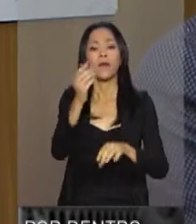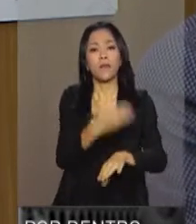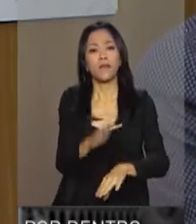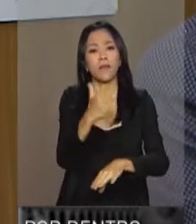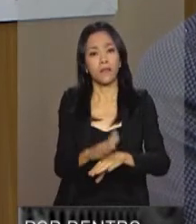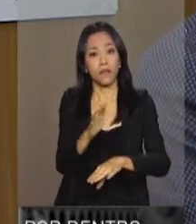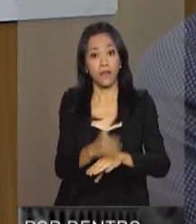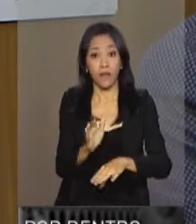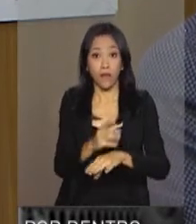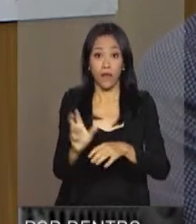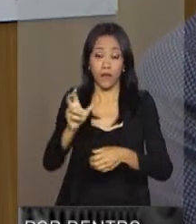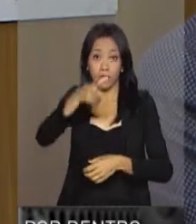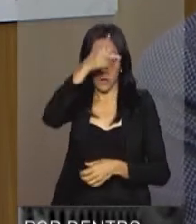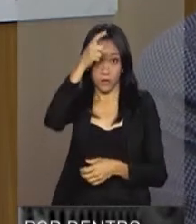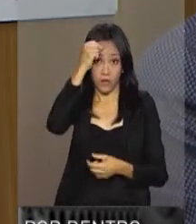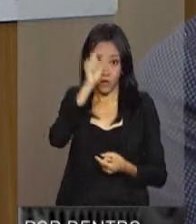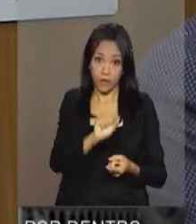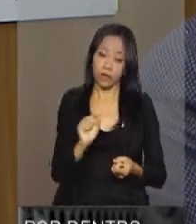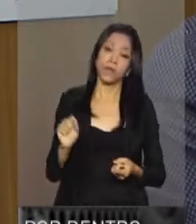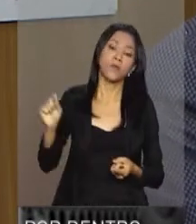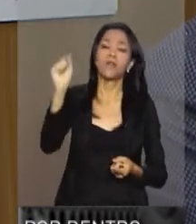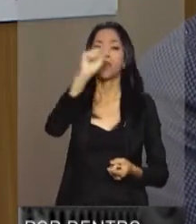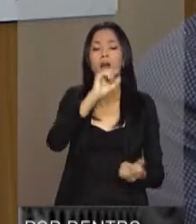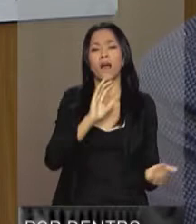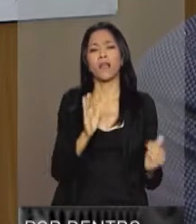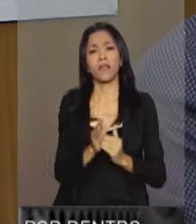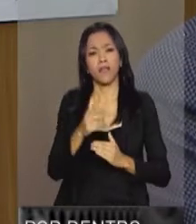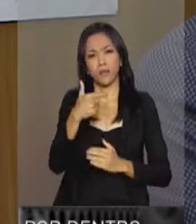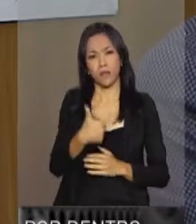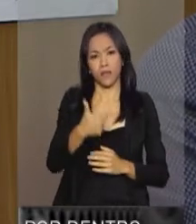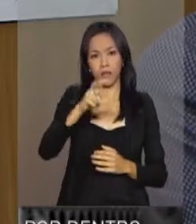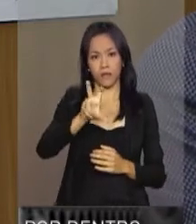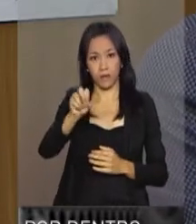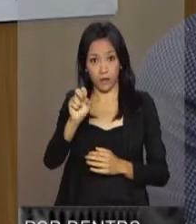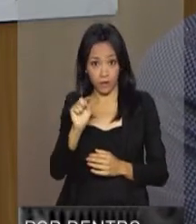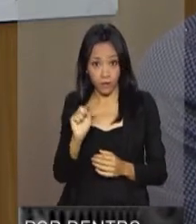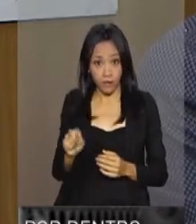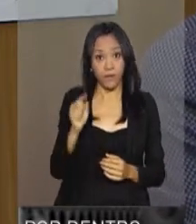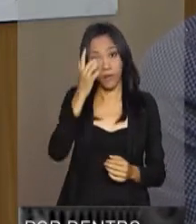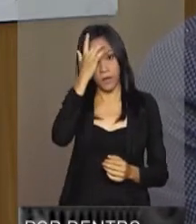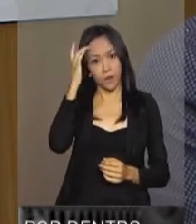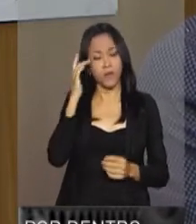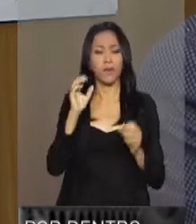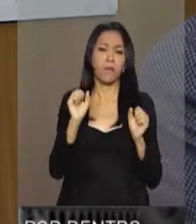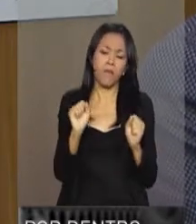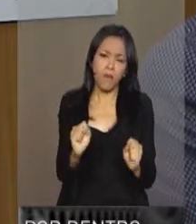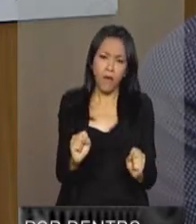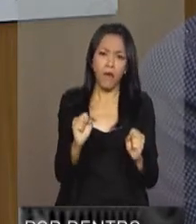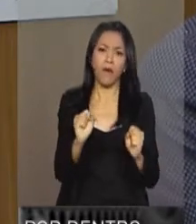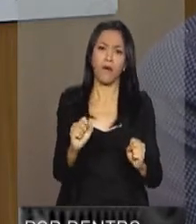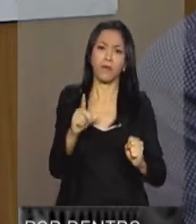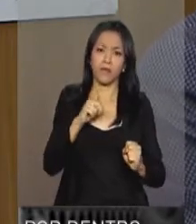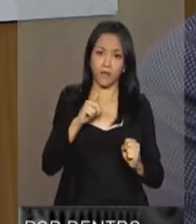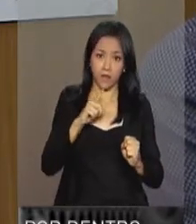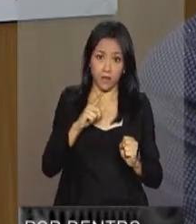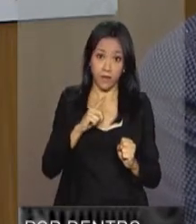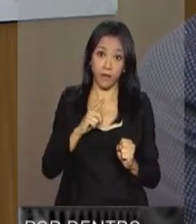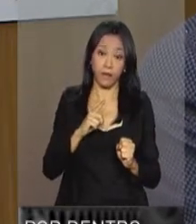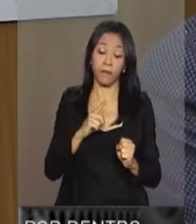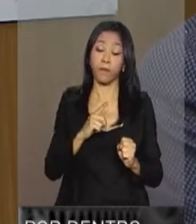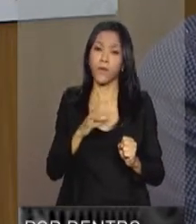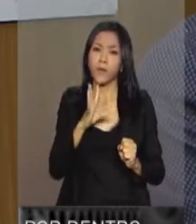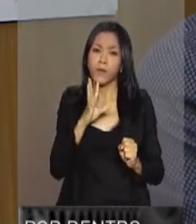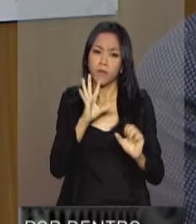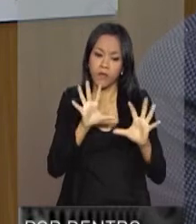foco é justamente que os municípios até 250 mil habitantes possam ter as condições técnicas de realizar em